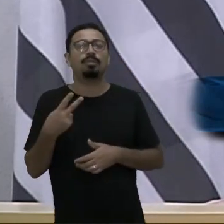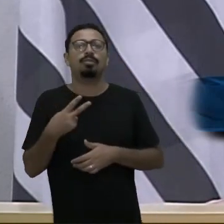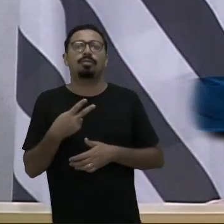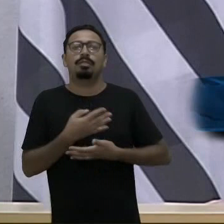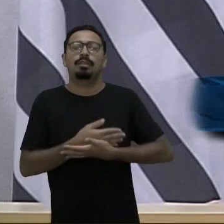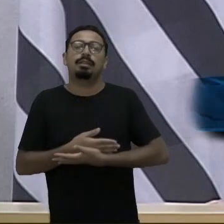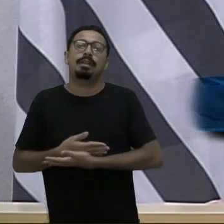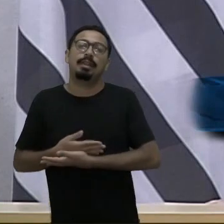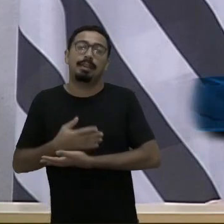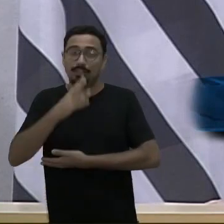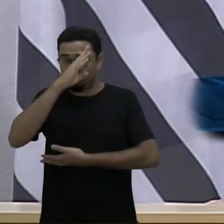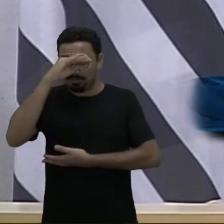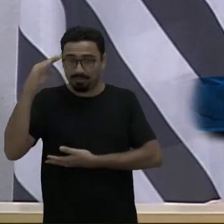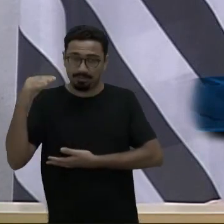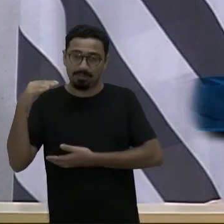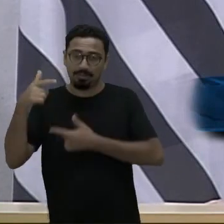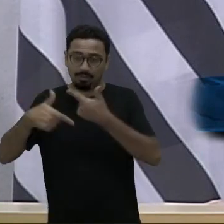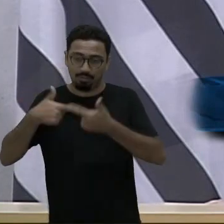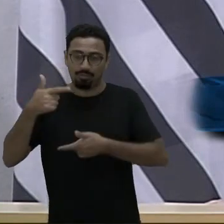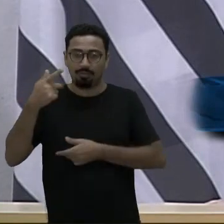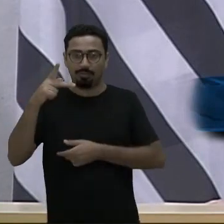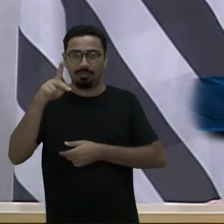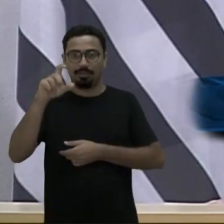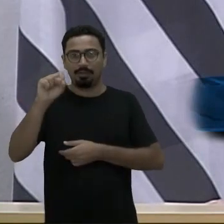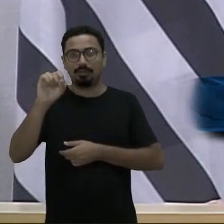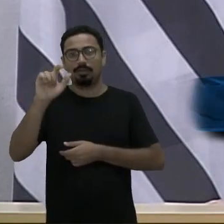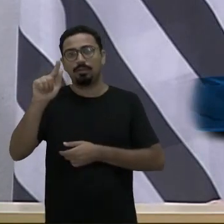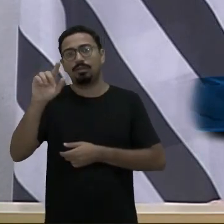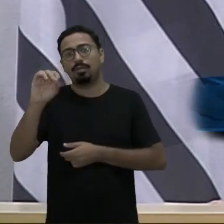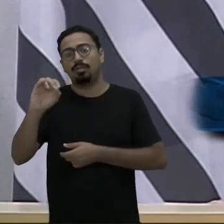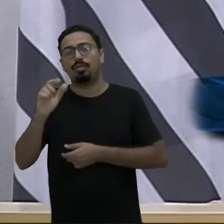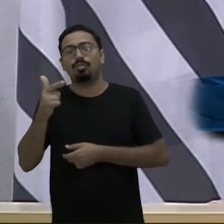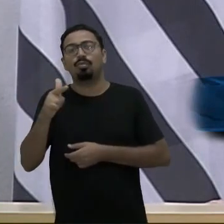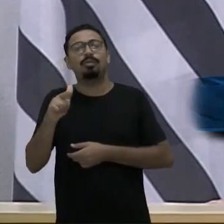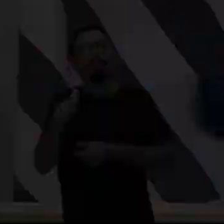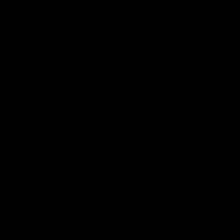Quanto tempo que a gente não ouve esses elogios? Só reclamação. Eu fiquei feliz hoje.